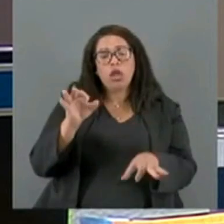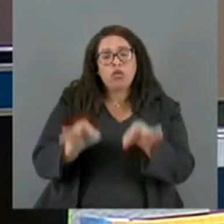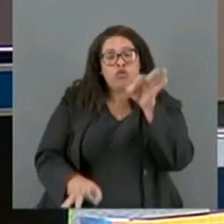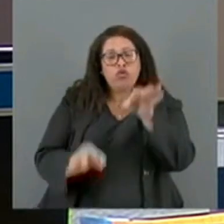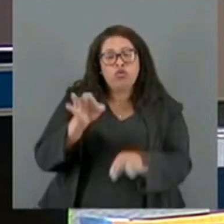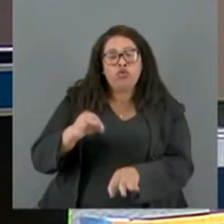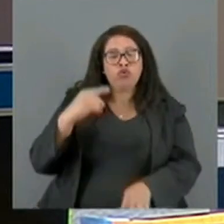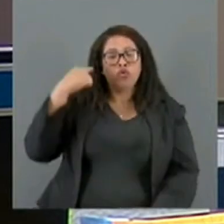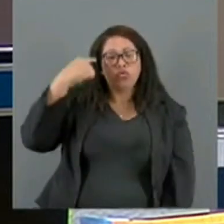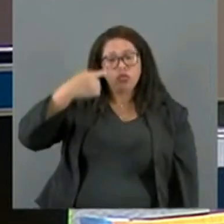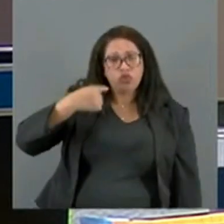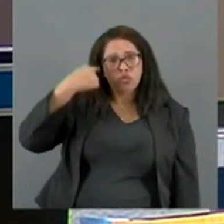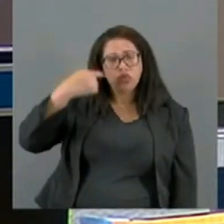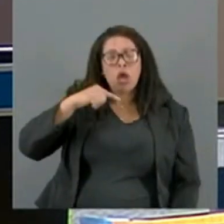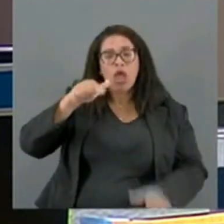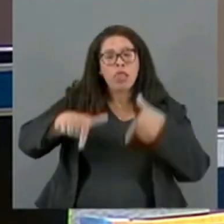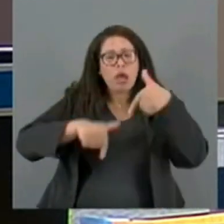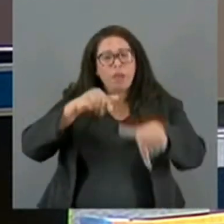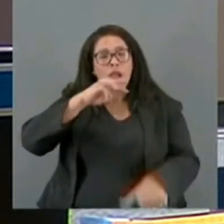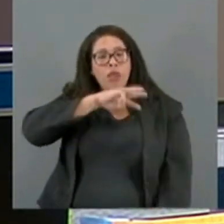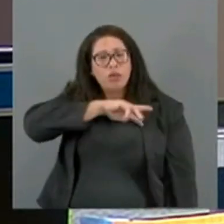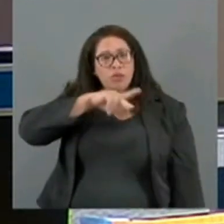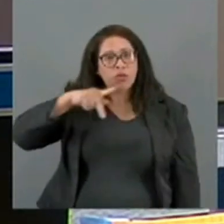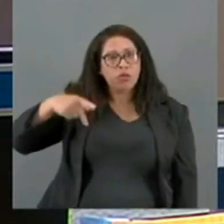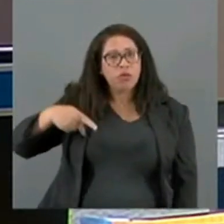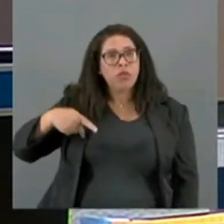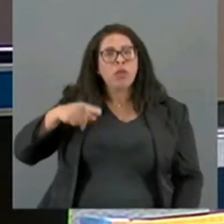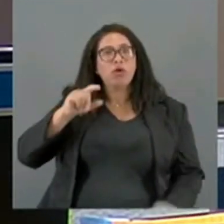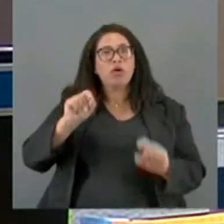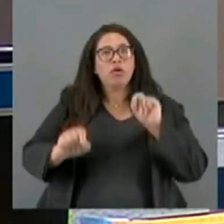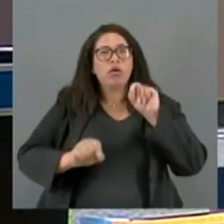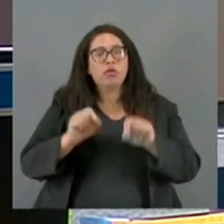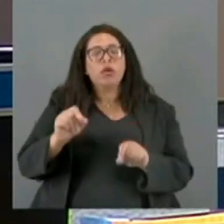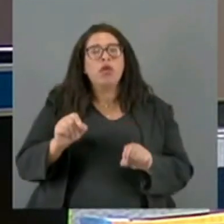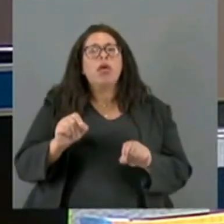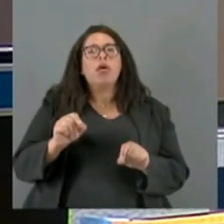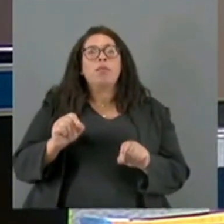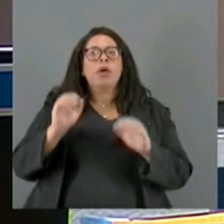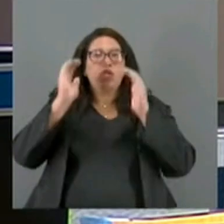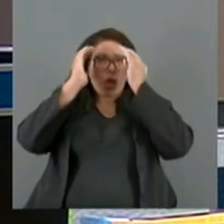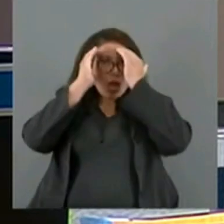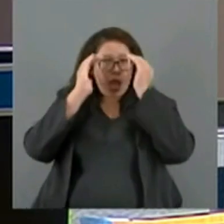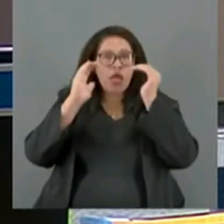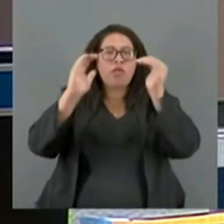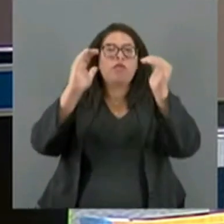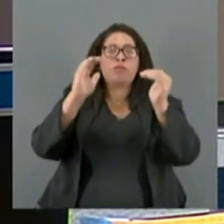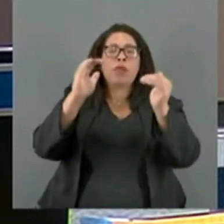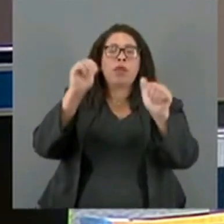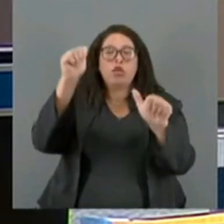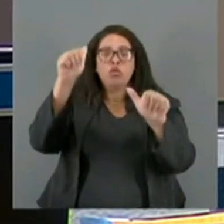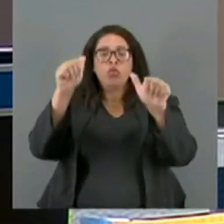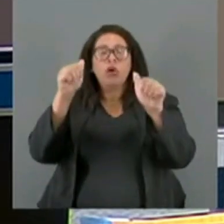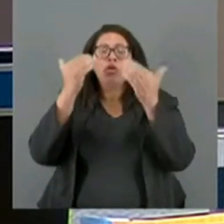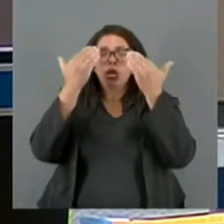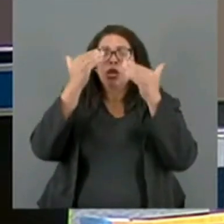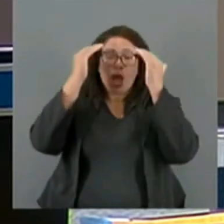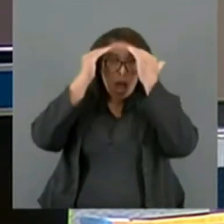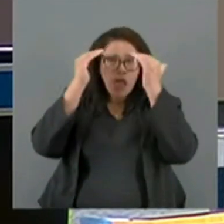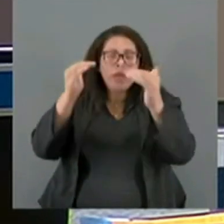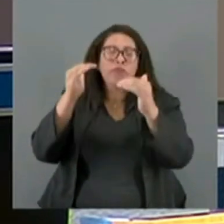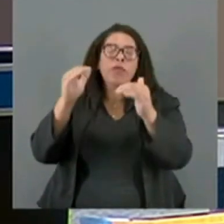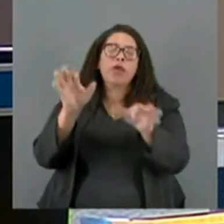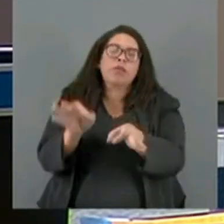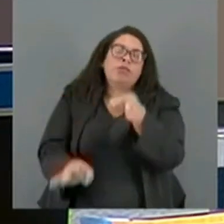tantos anos atuando no Ministério Público, deu-se nutrida pelo respeito e apreço à justiça, ao